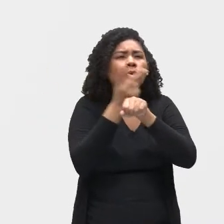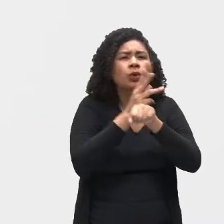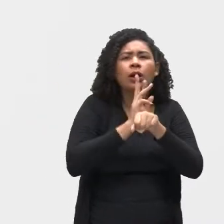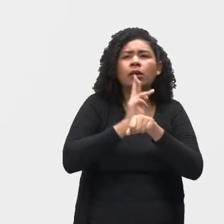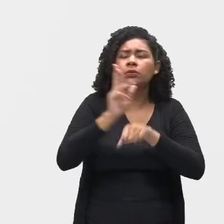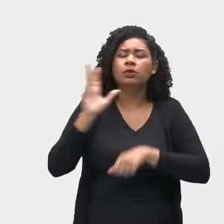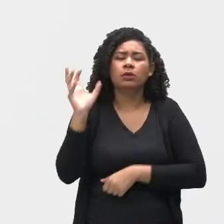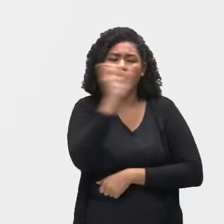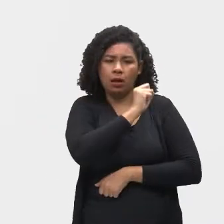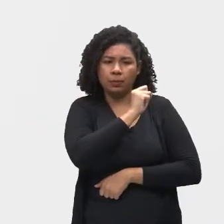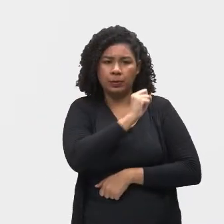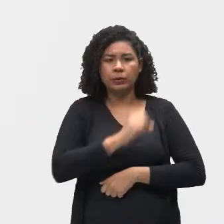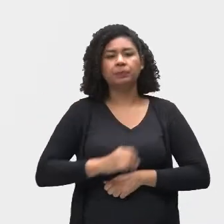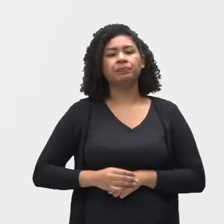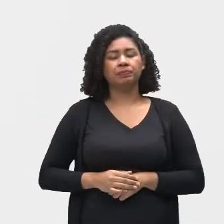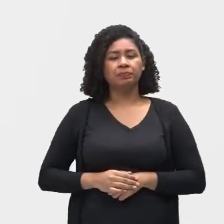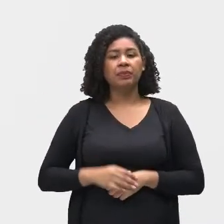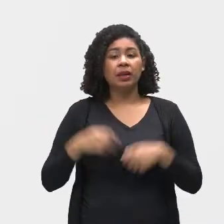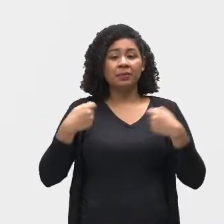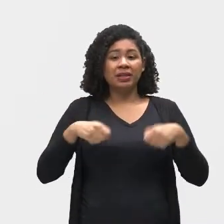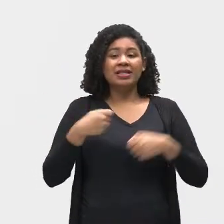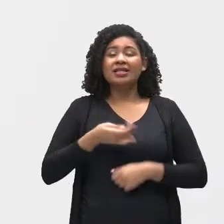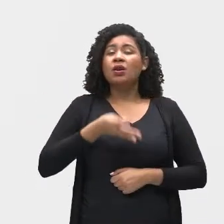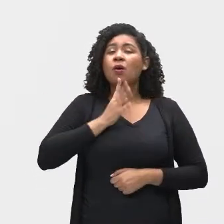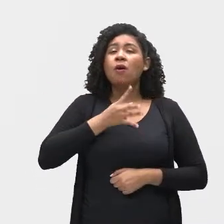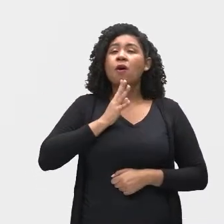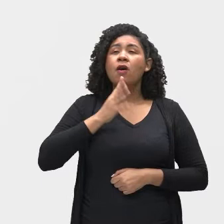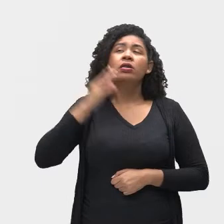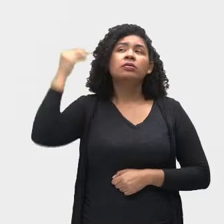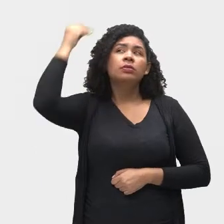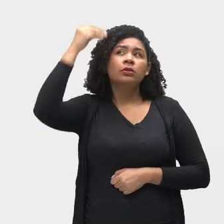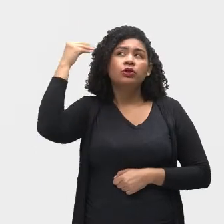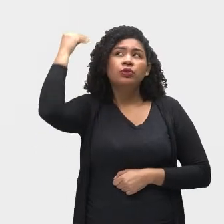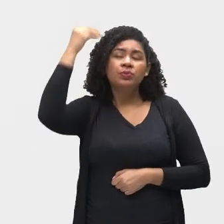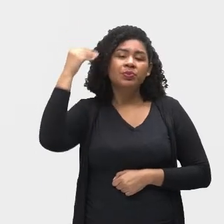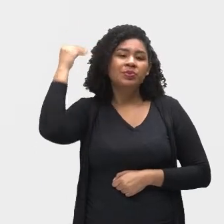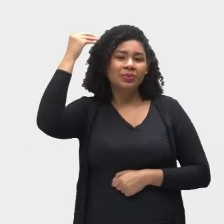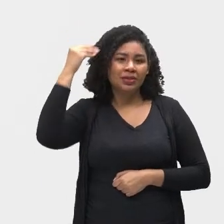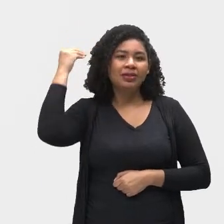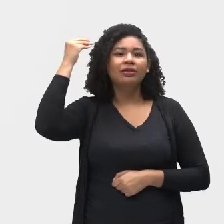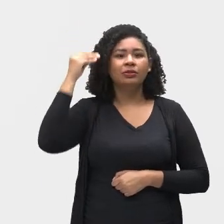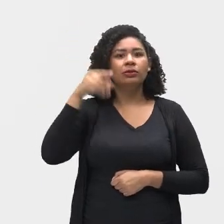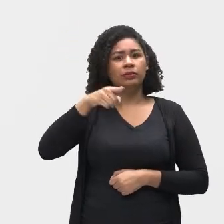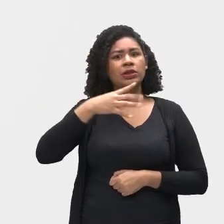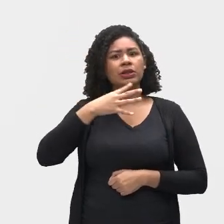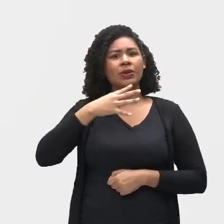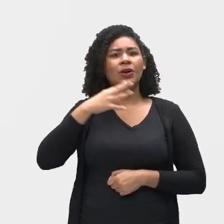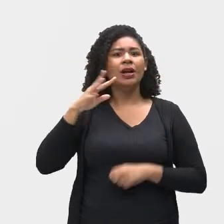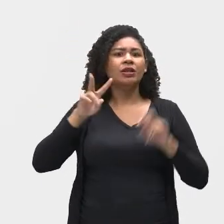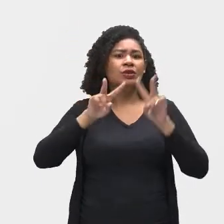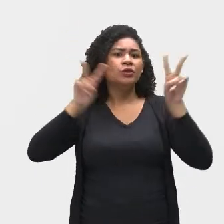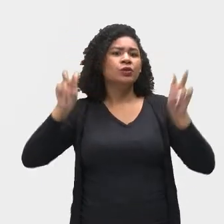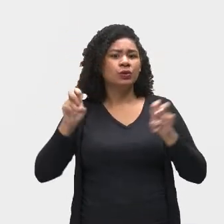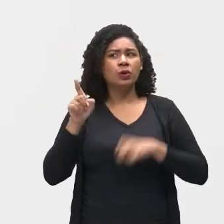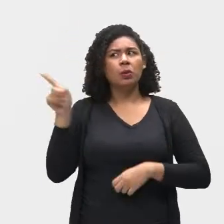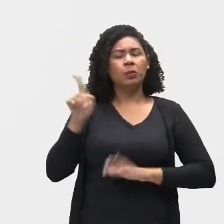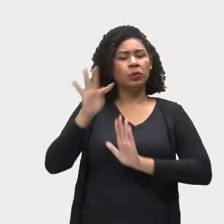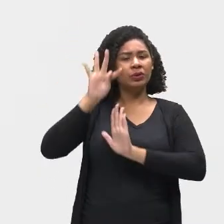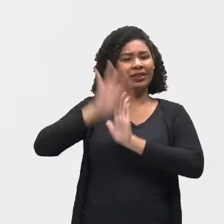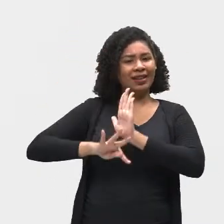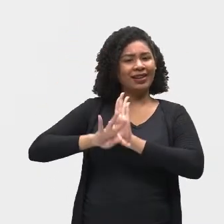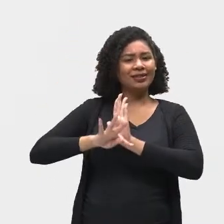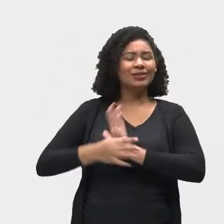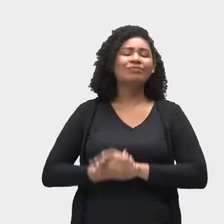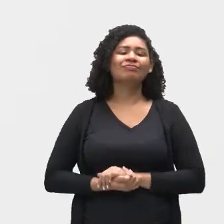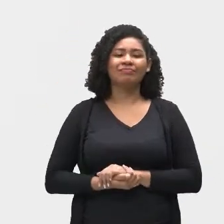conhecimento prévio sobre o assunto. O que é conhecimento prévio do assunto? É aquilo que você já sabe sobre o que o texto está